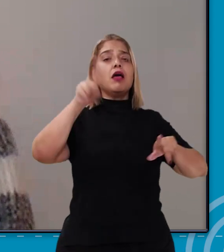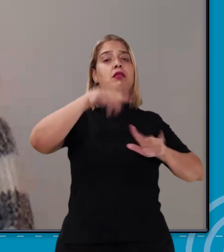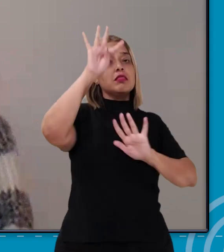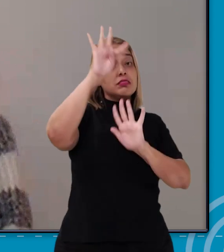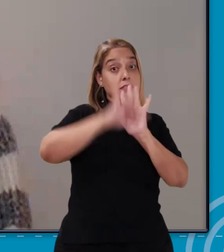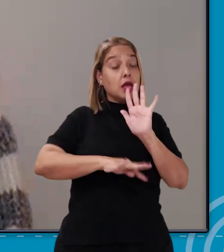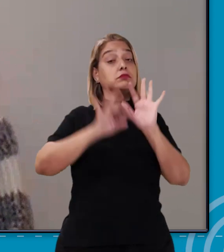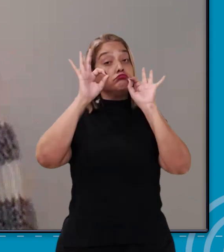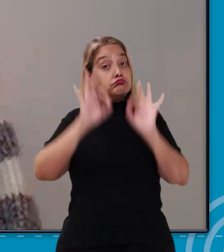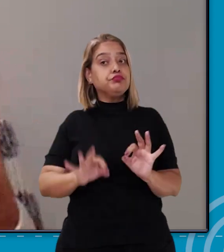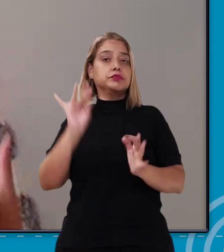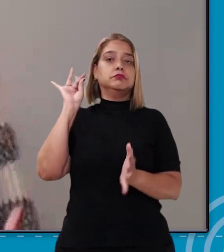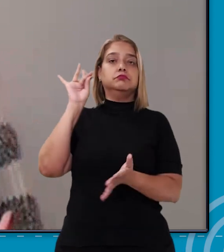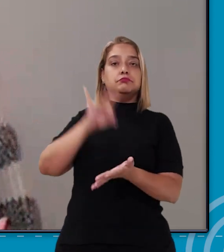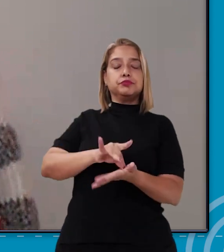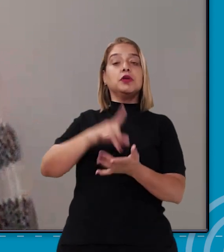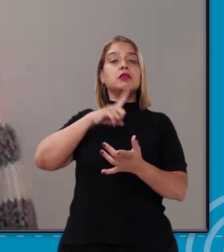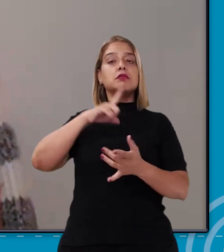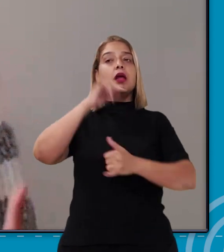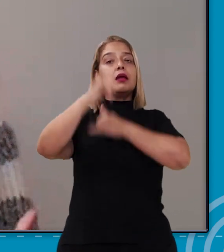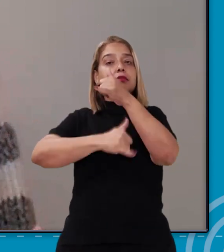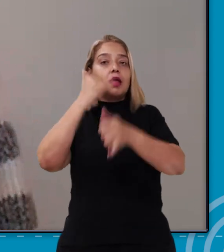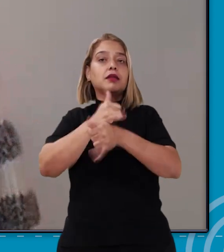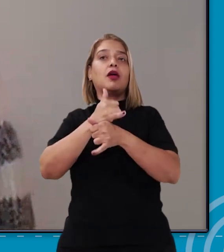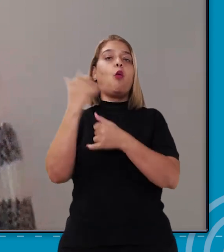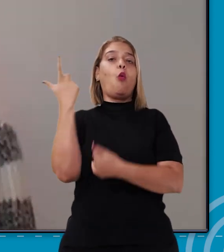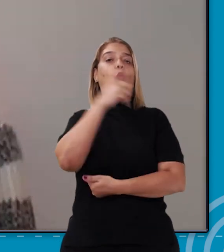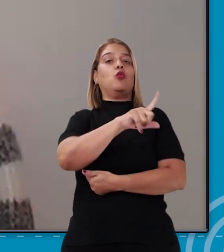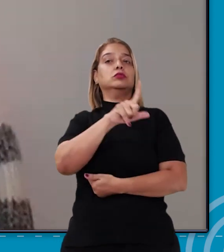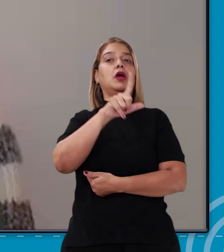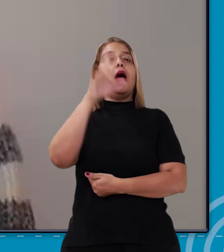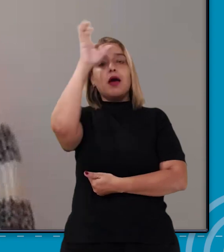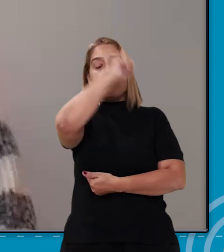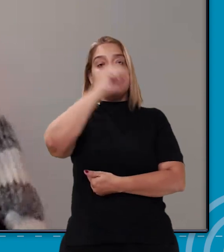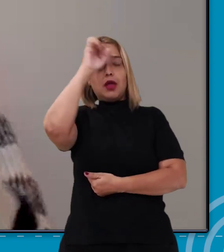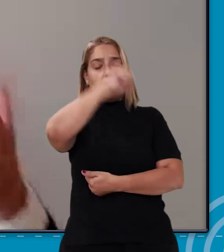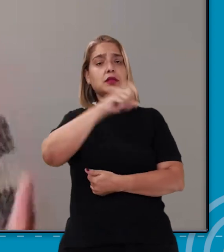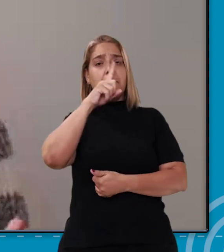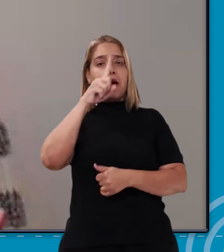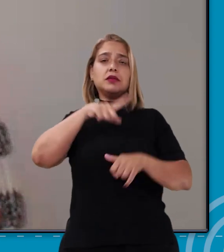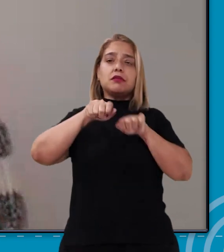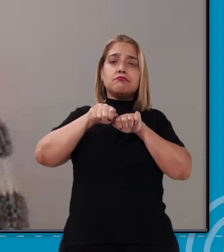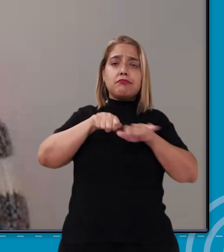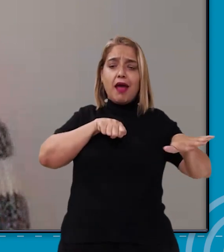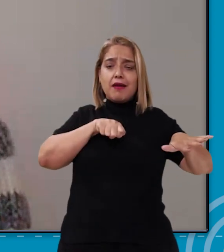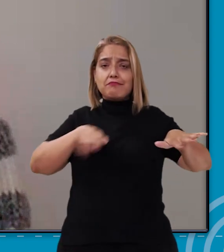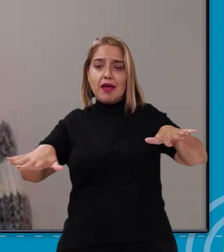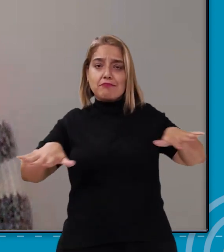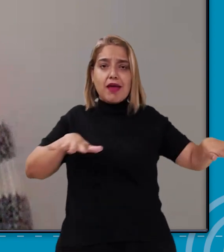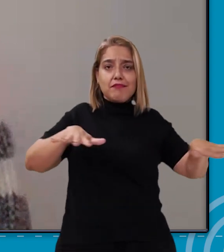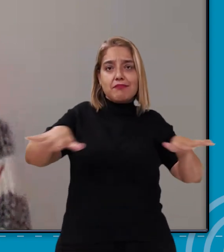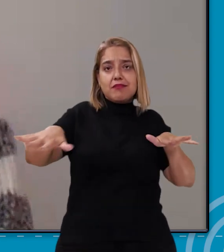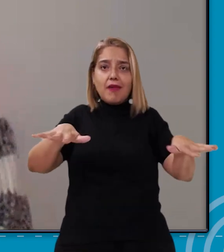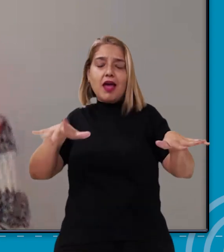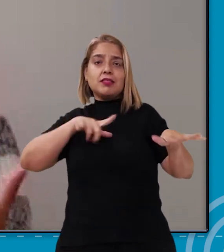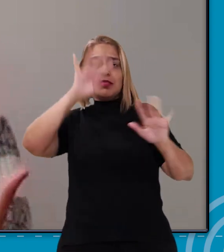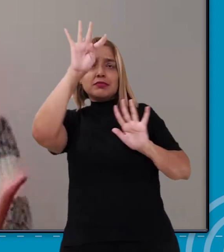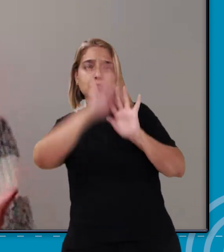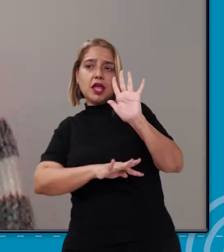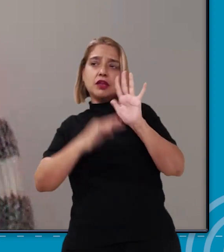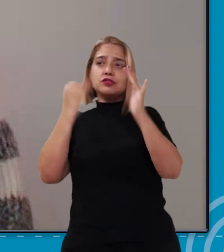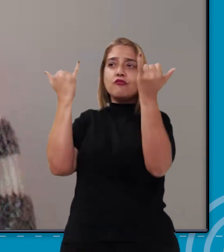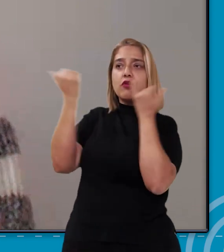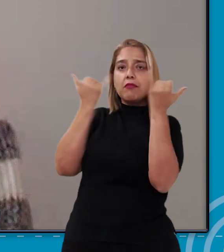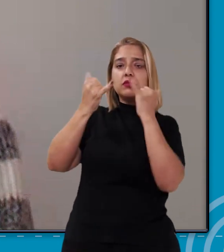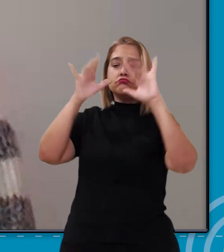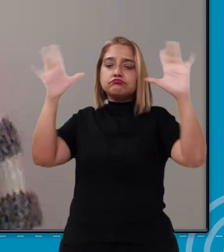variados, né? Contato com textos autênticos disponíveis online, ou seja, amplia o leque de relação